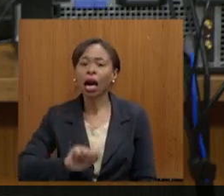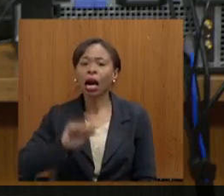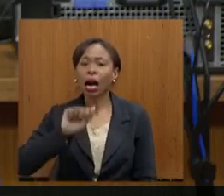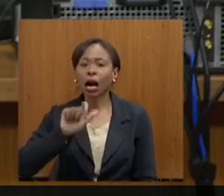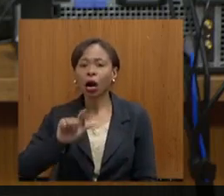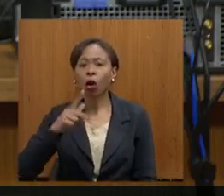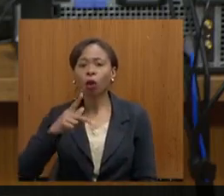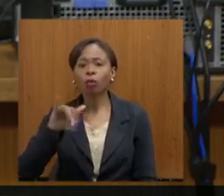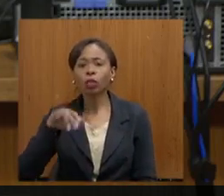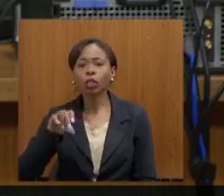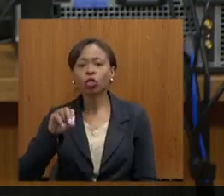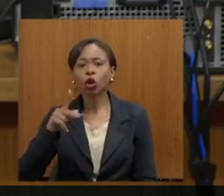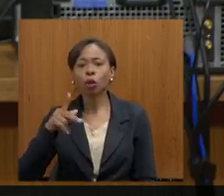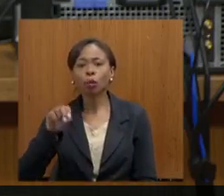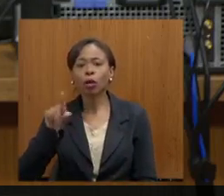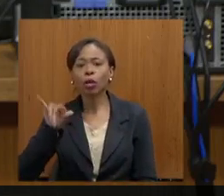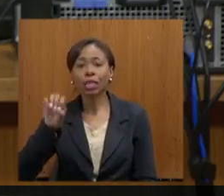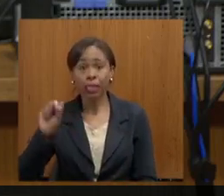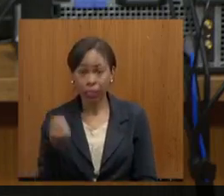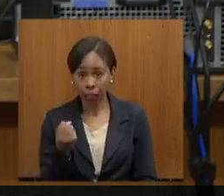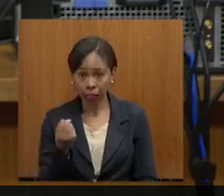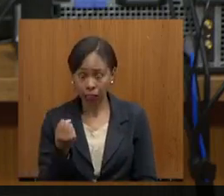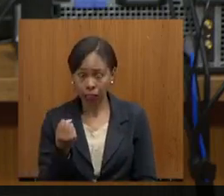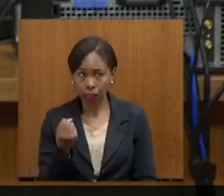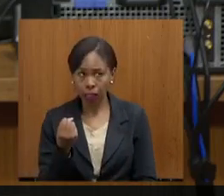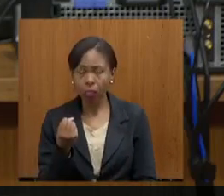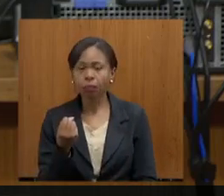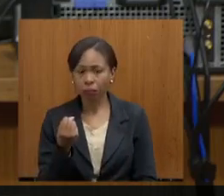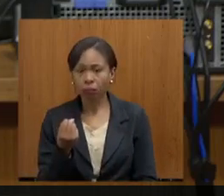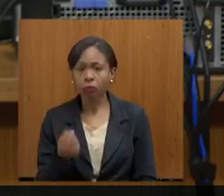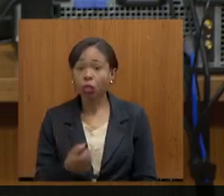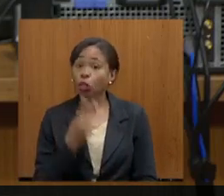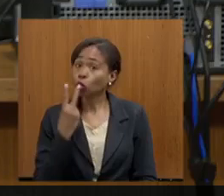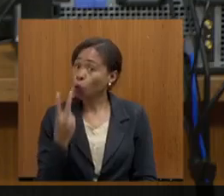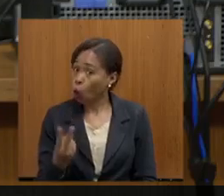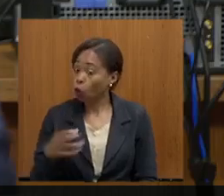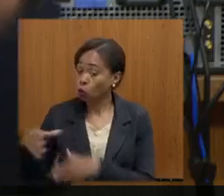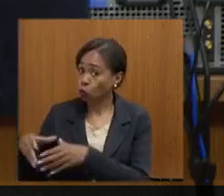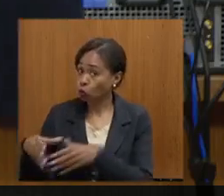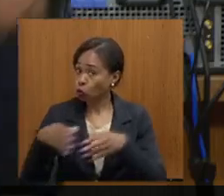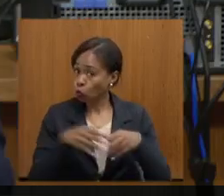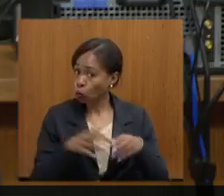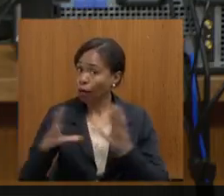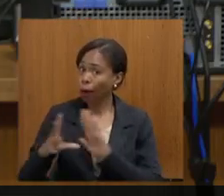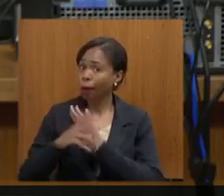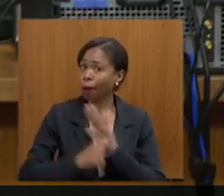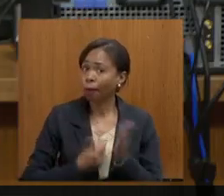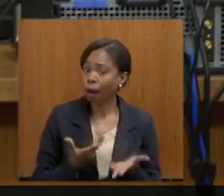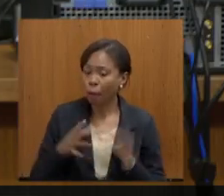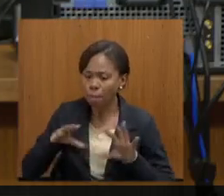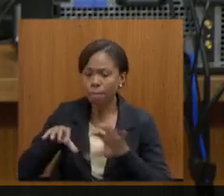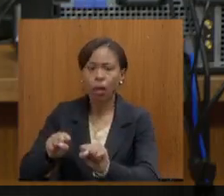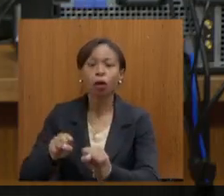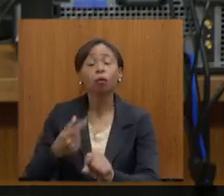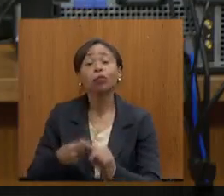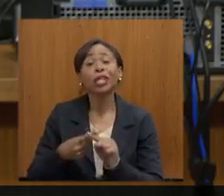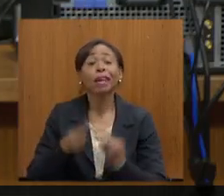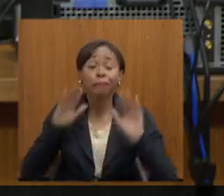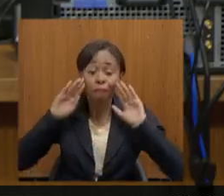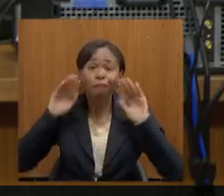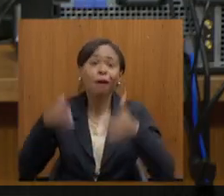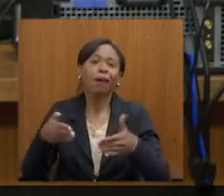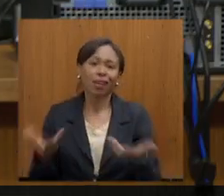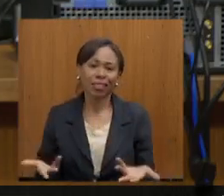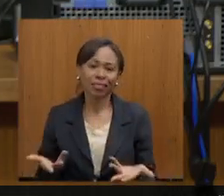o navegador de paga nada a ver com o final dois duas quadrilhas ou ser porque tem foco eu gostaria sabe